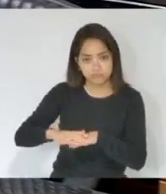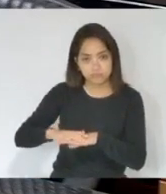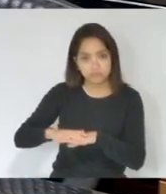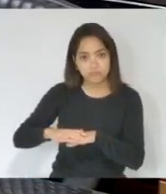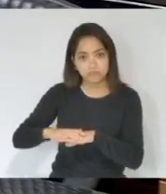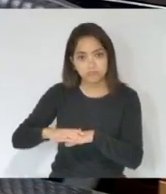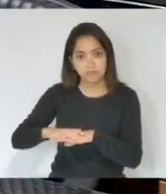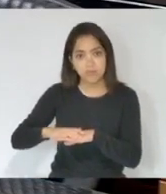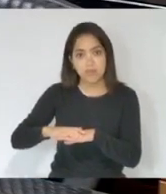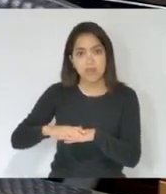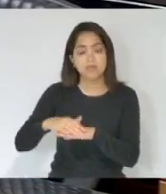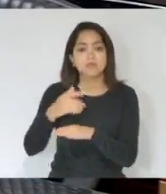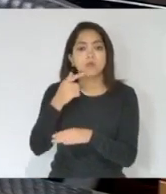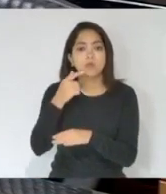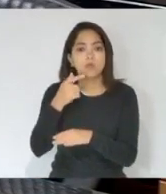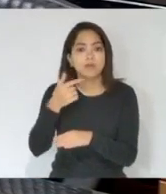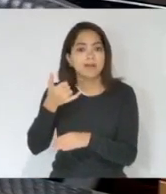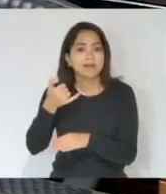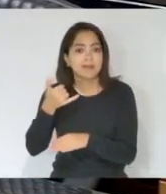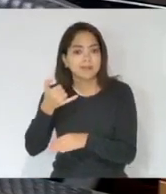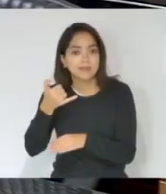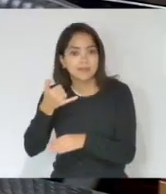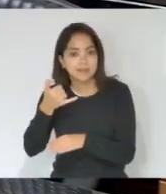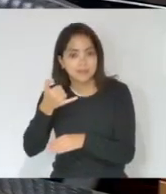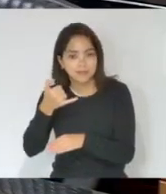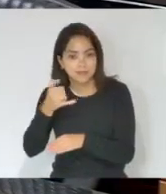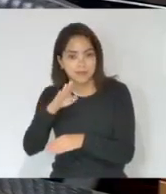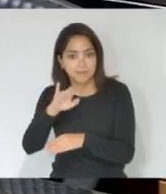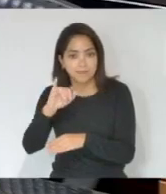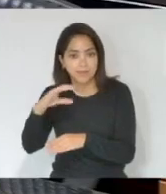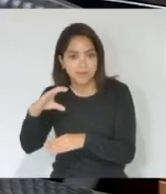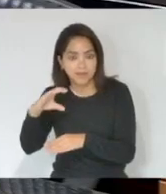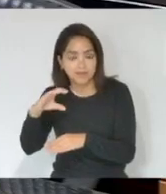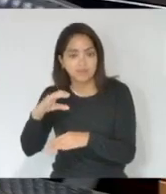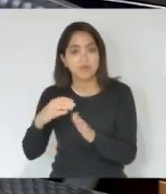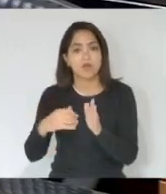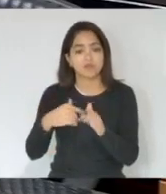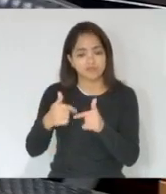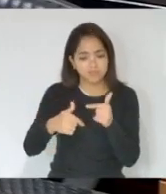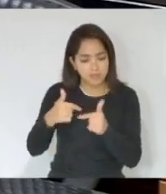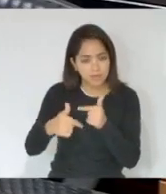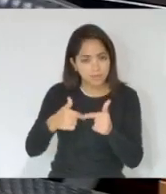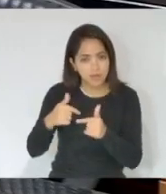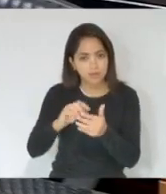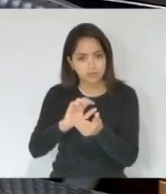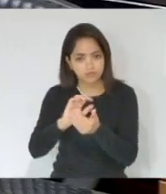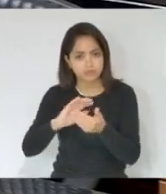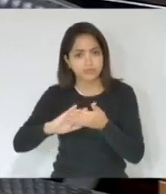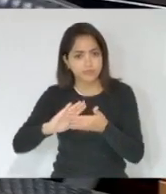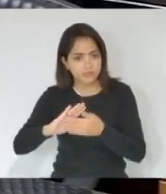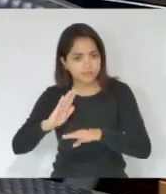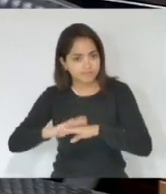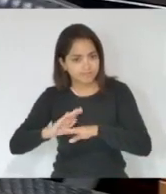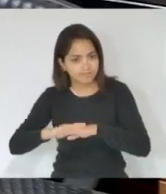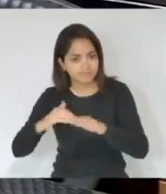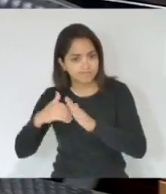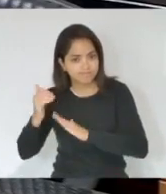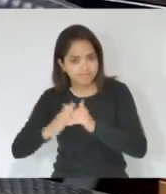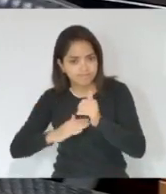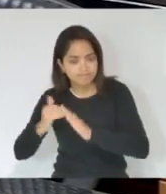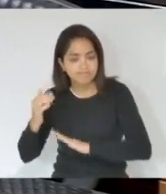caneta esferográfica, somente com caneta Bic. É um trabalho muito bonito, um trabalho de arte muito bem feito. E é o